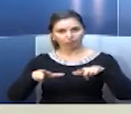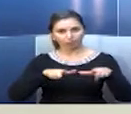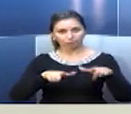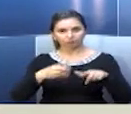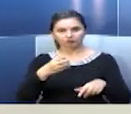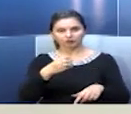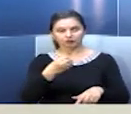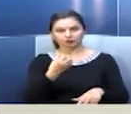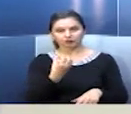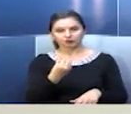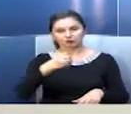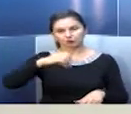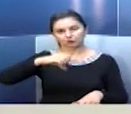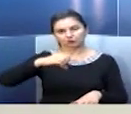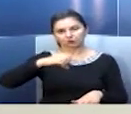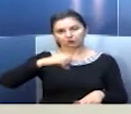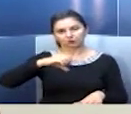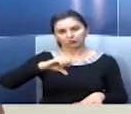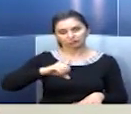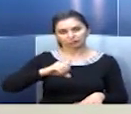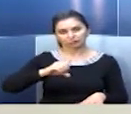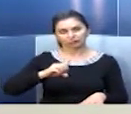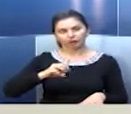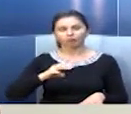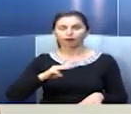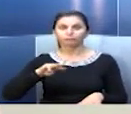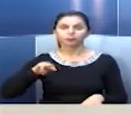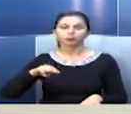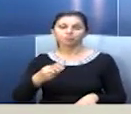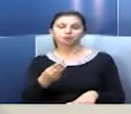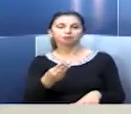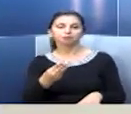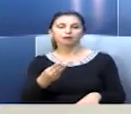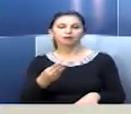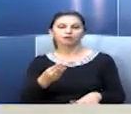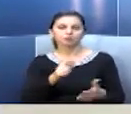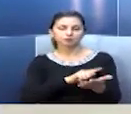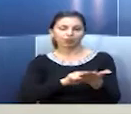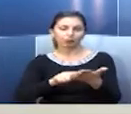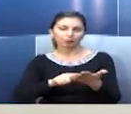69 milhões e 500 mil que chega para tratar do esgoto de Sete